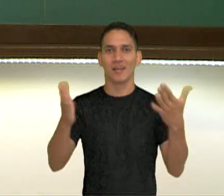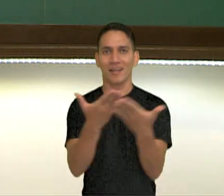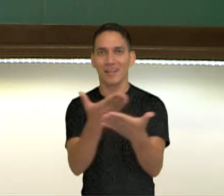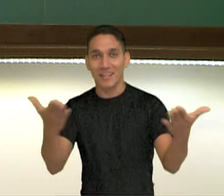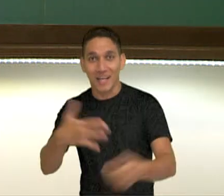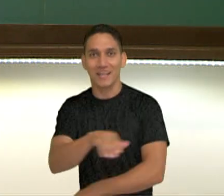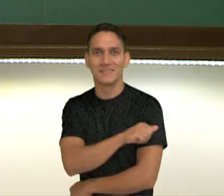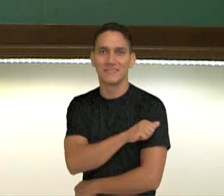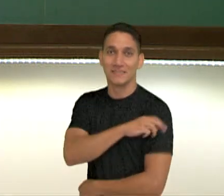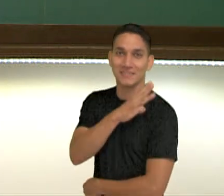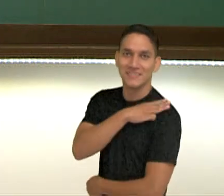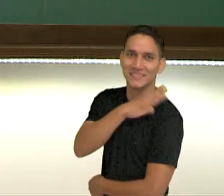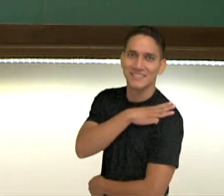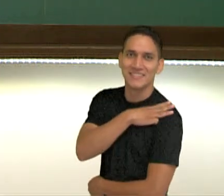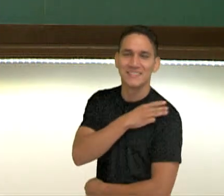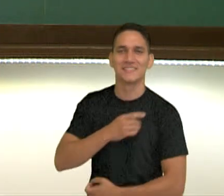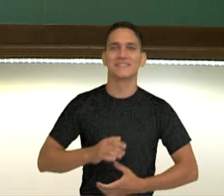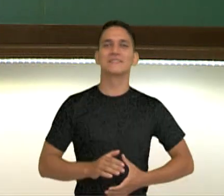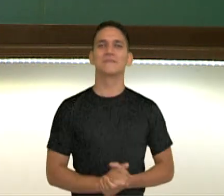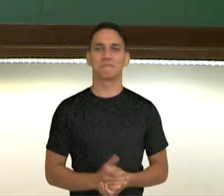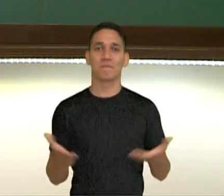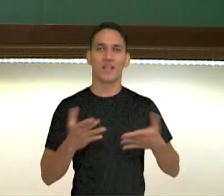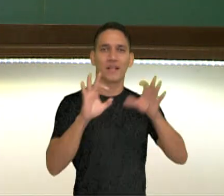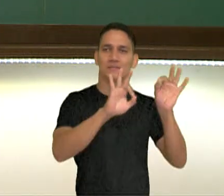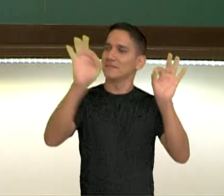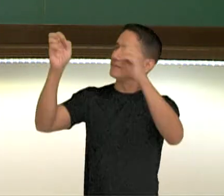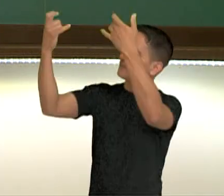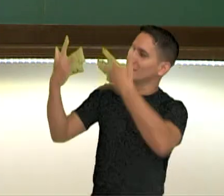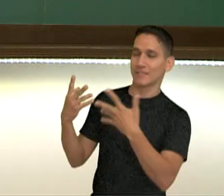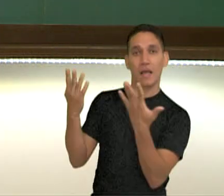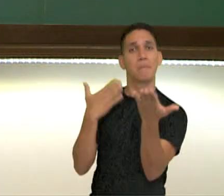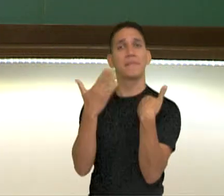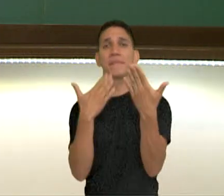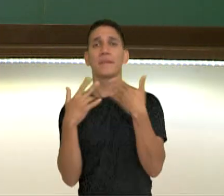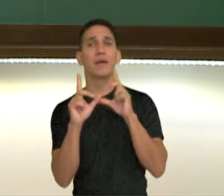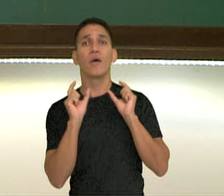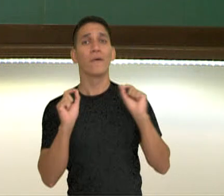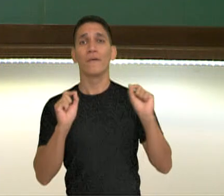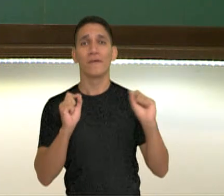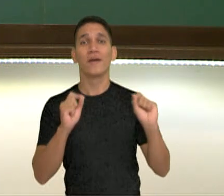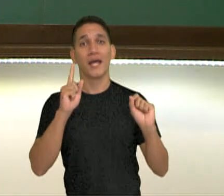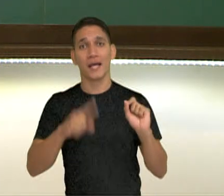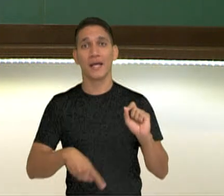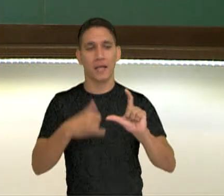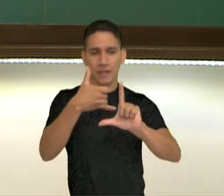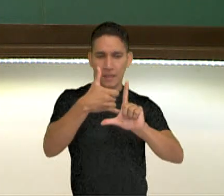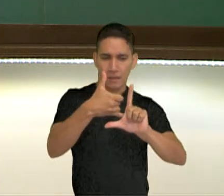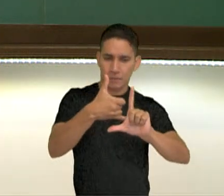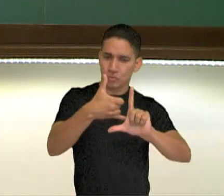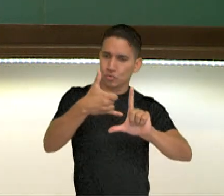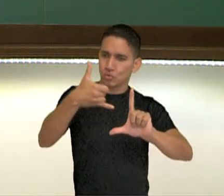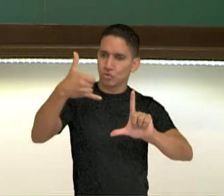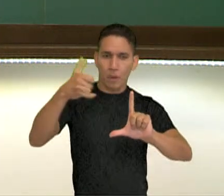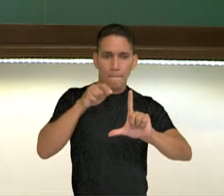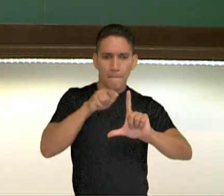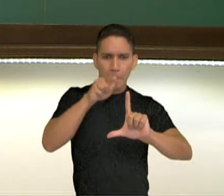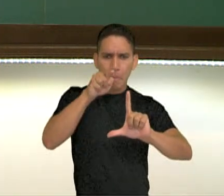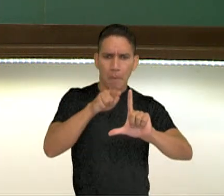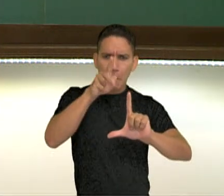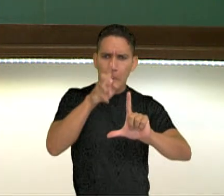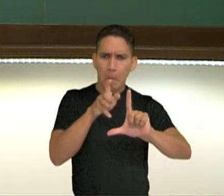Olá, estudantes da terceira série do ensino médio. Nesse vídeo vamos falar sobre medidas de